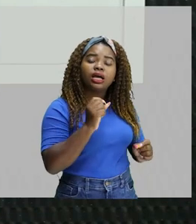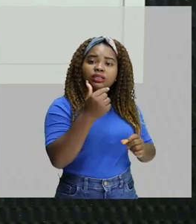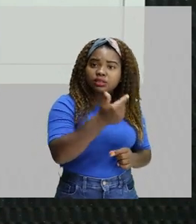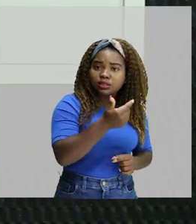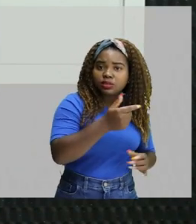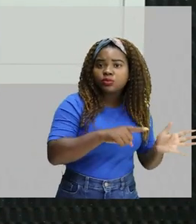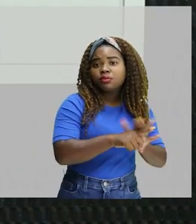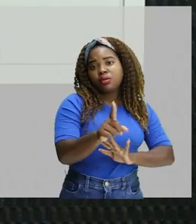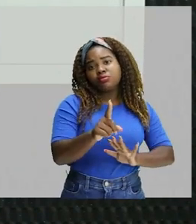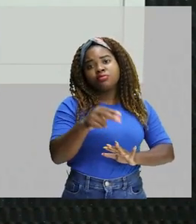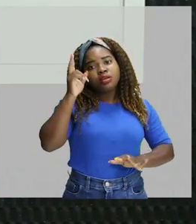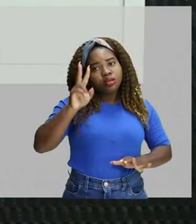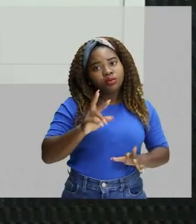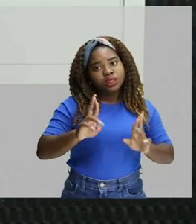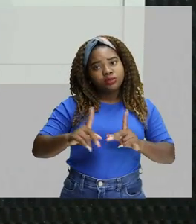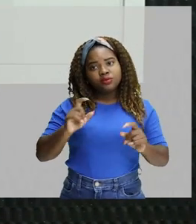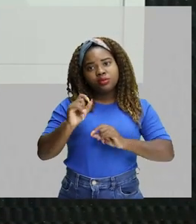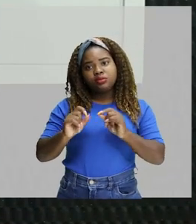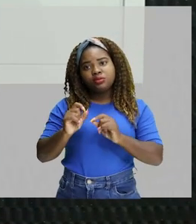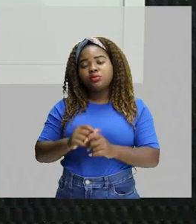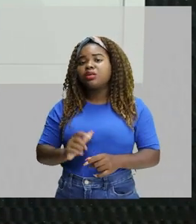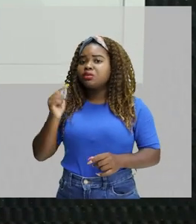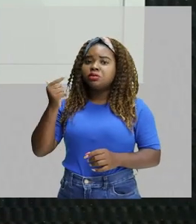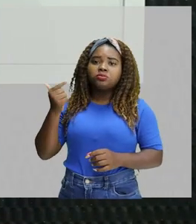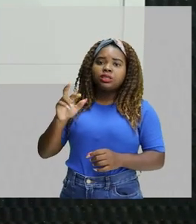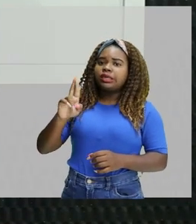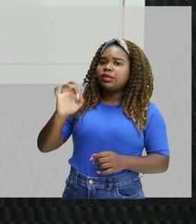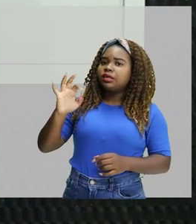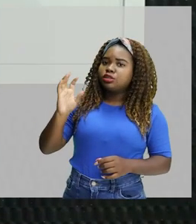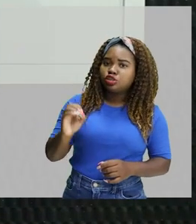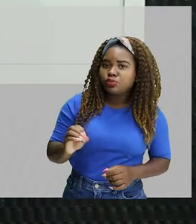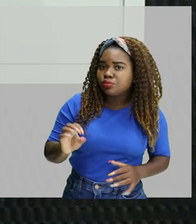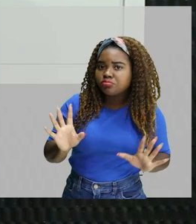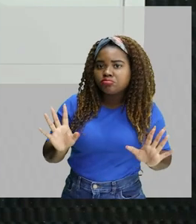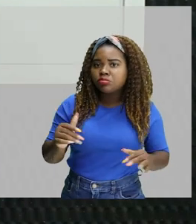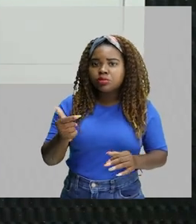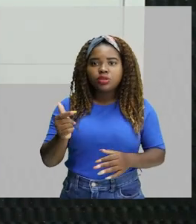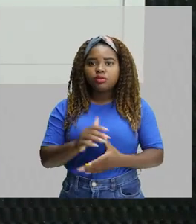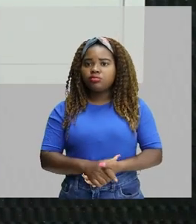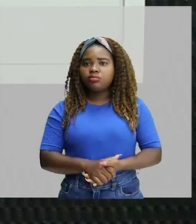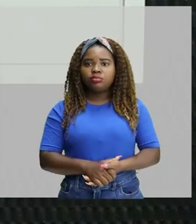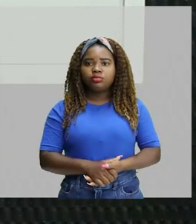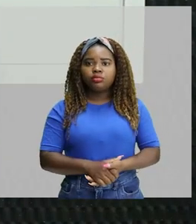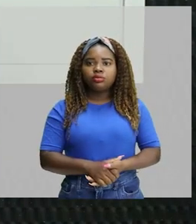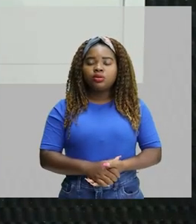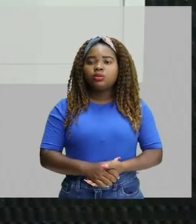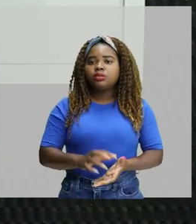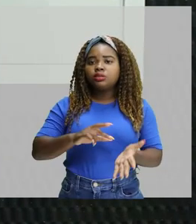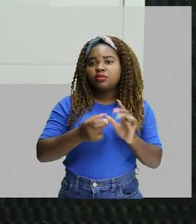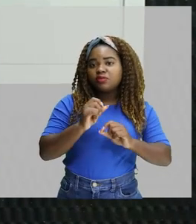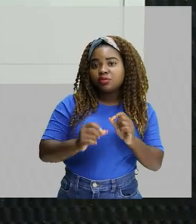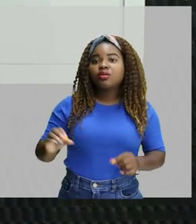questão a diferença é que esse aqui não sobra resto tá não sobra resto Isso quer dizer então que esse